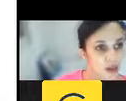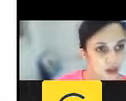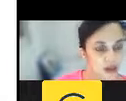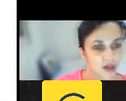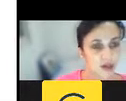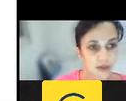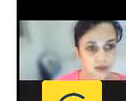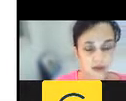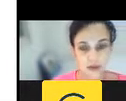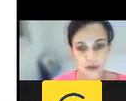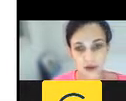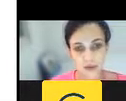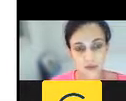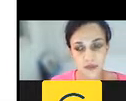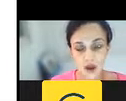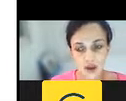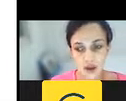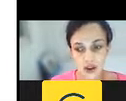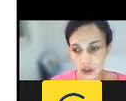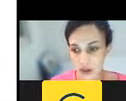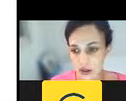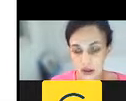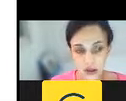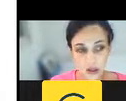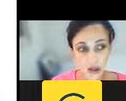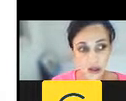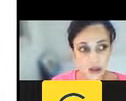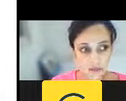E aí, da pesquisa, né, a gente